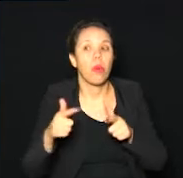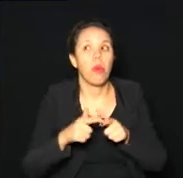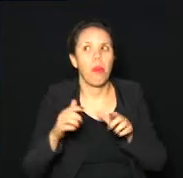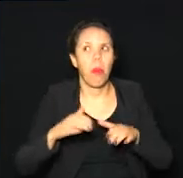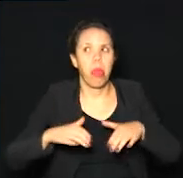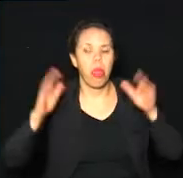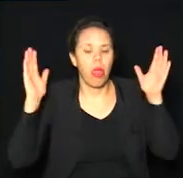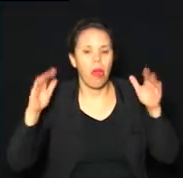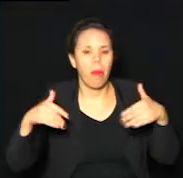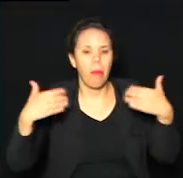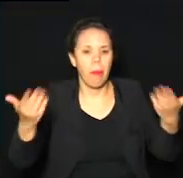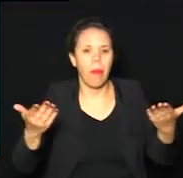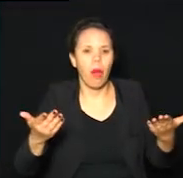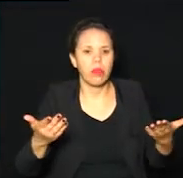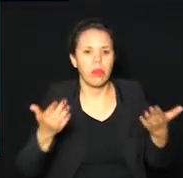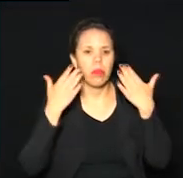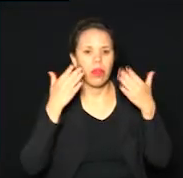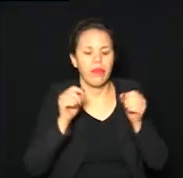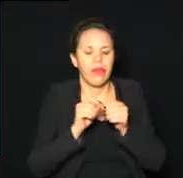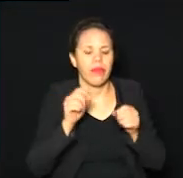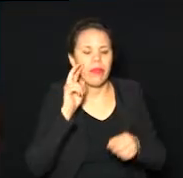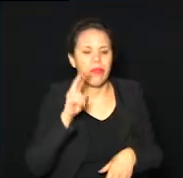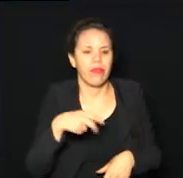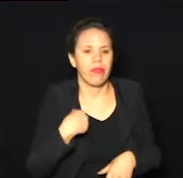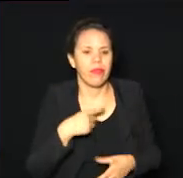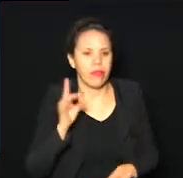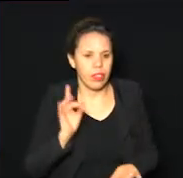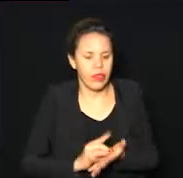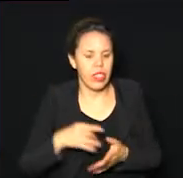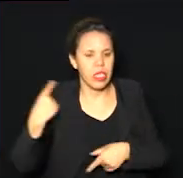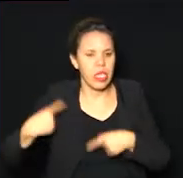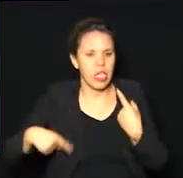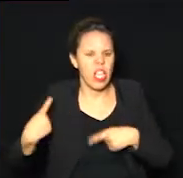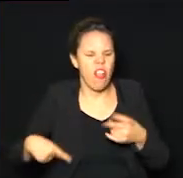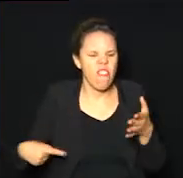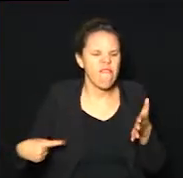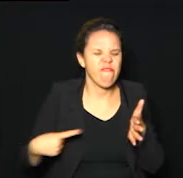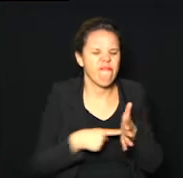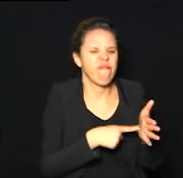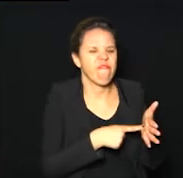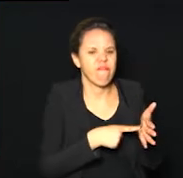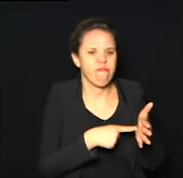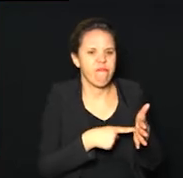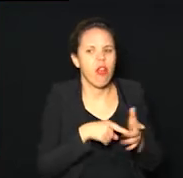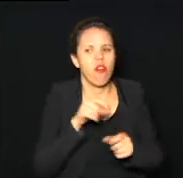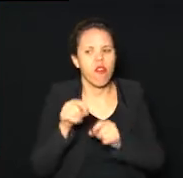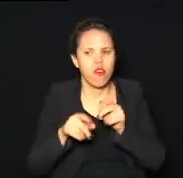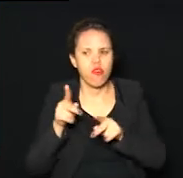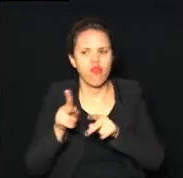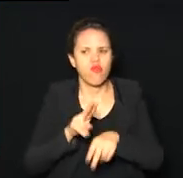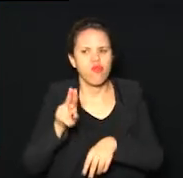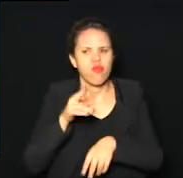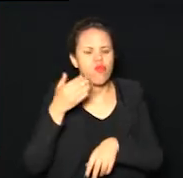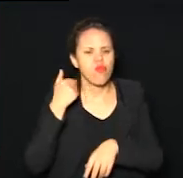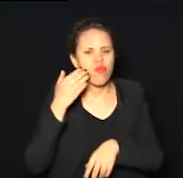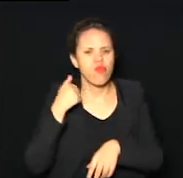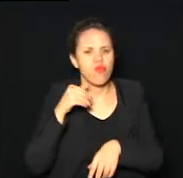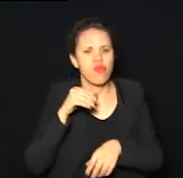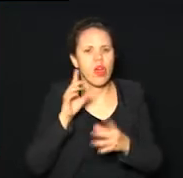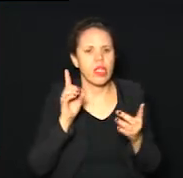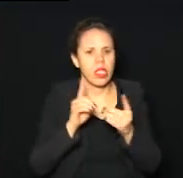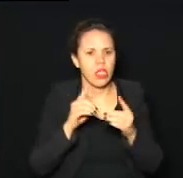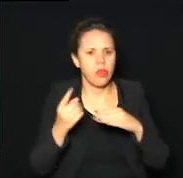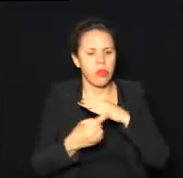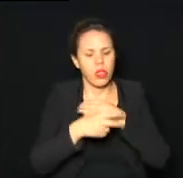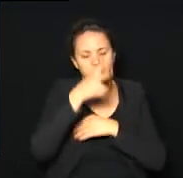para fora, para que nós possamos, de fato, debater e denunciar aqueles que se utilizam do serviço público.